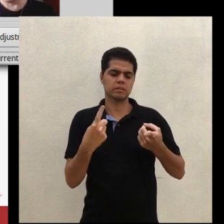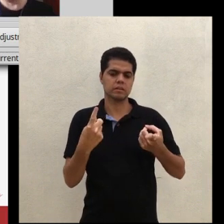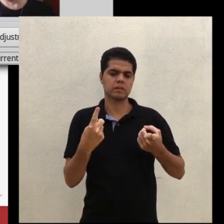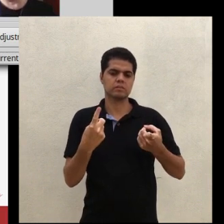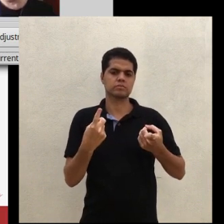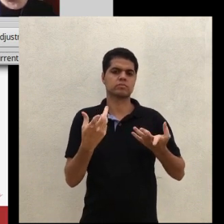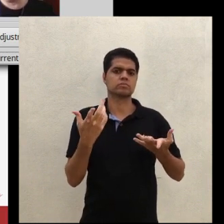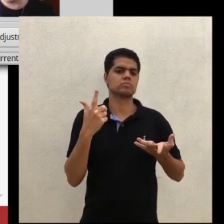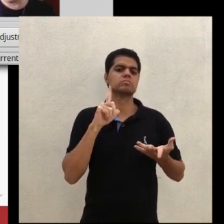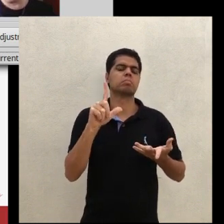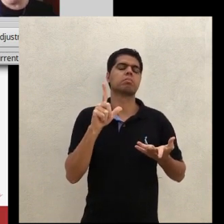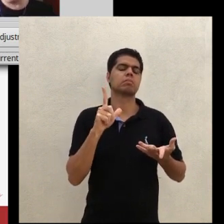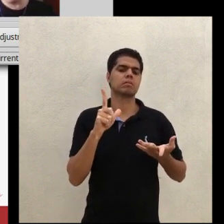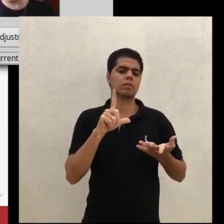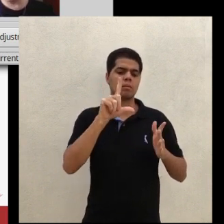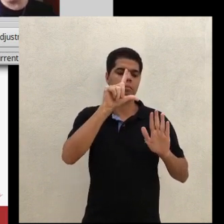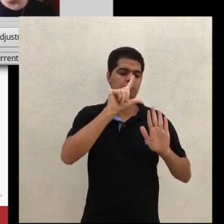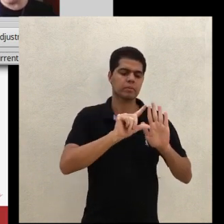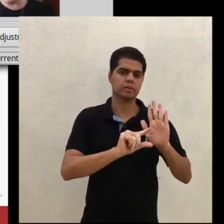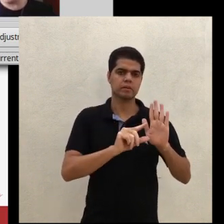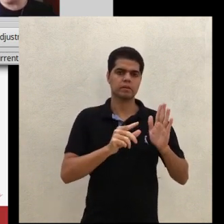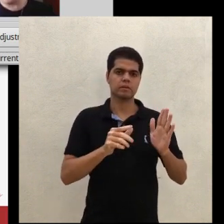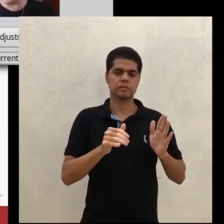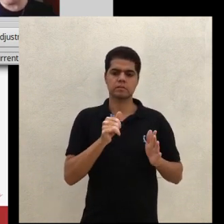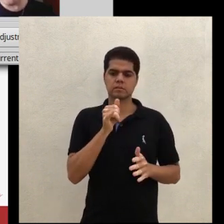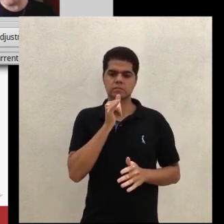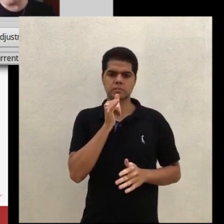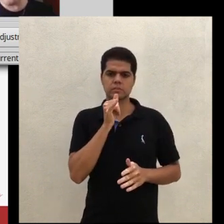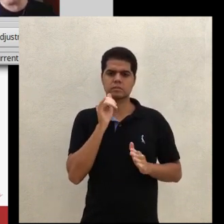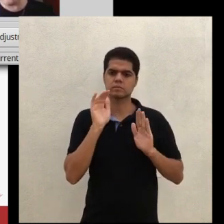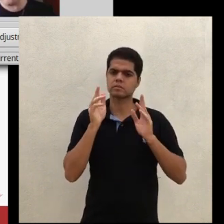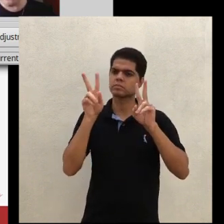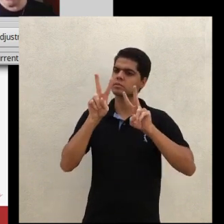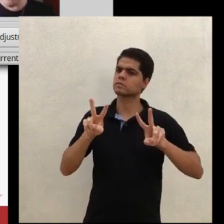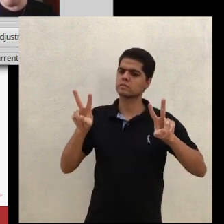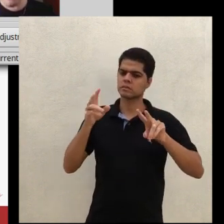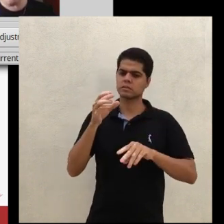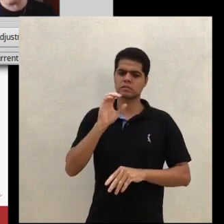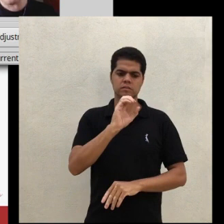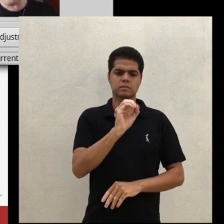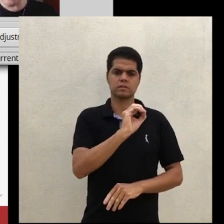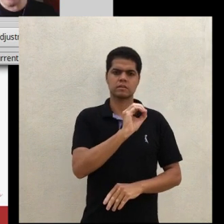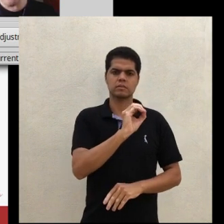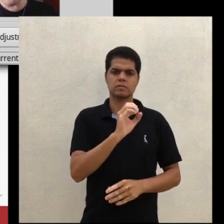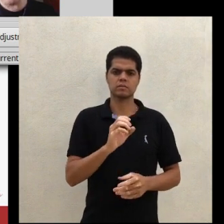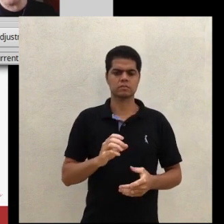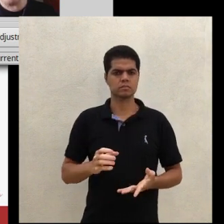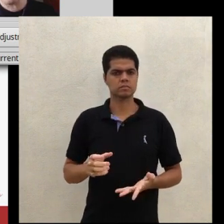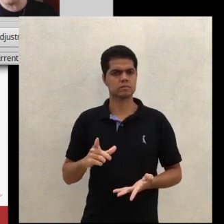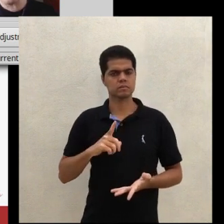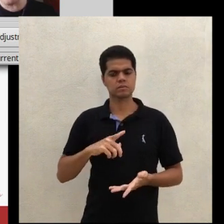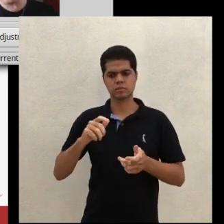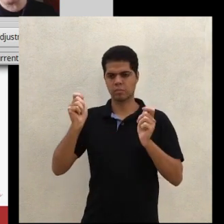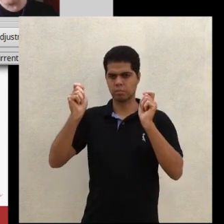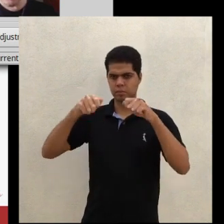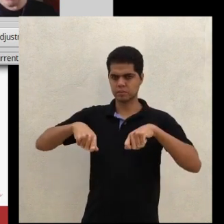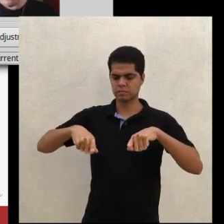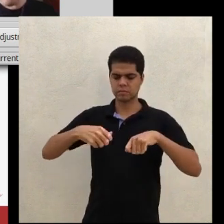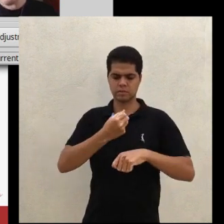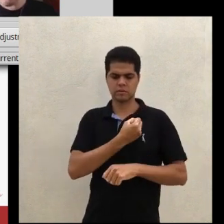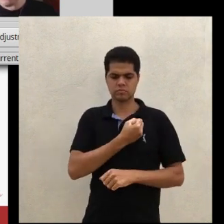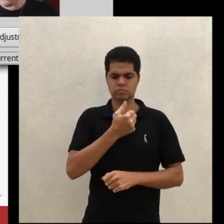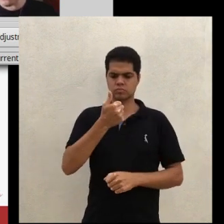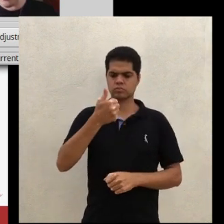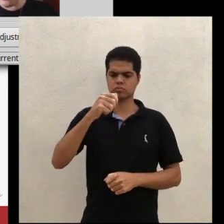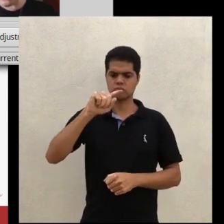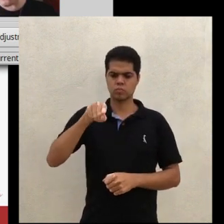0,1. Né? É pouca a possibilidade de uma pessoa de 1,60 m pertencer ao conjunto de pessoas altas.